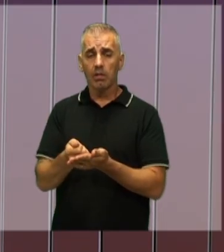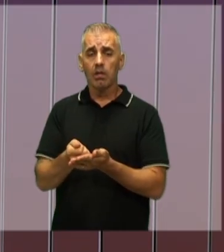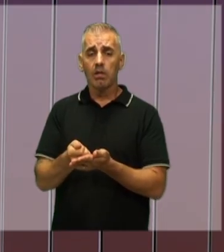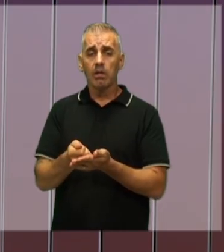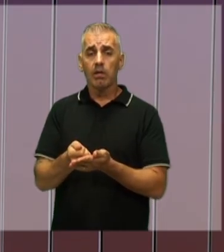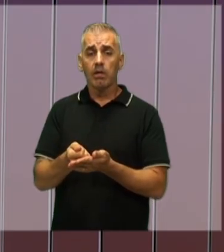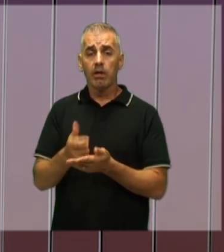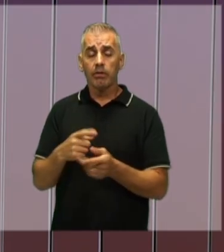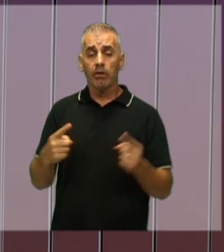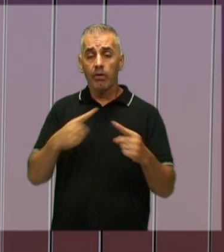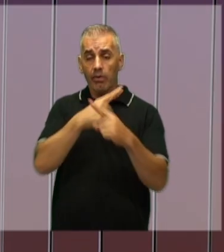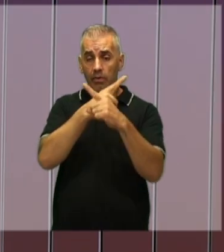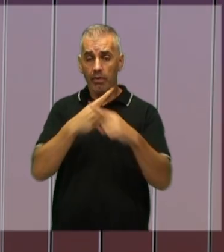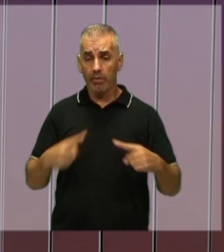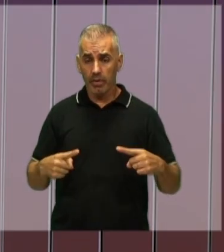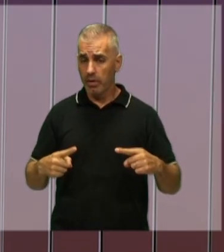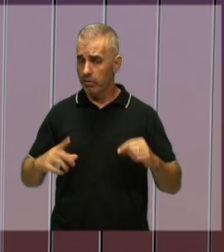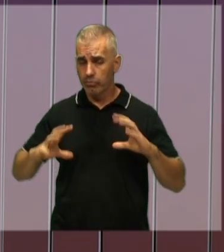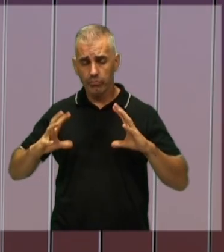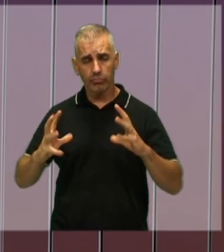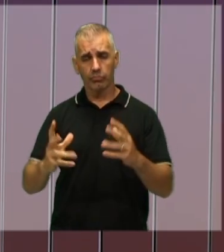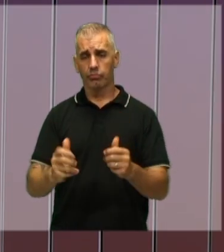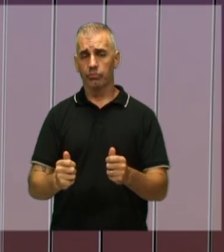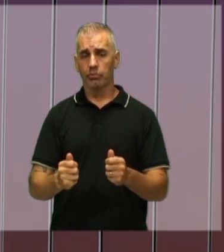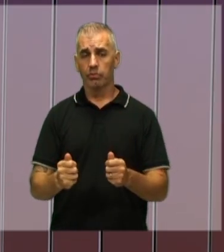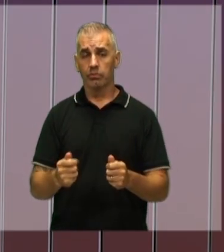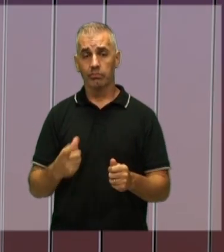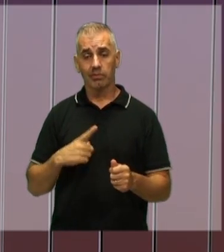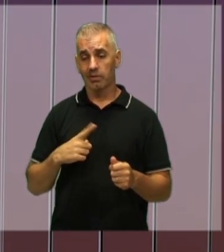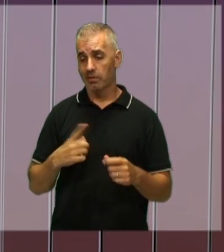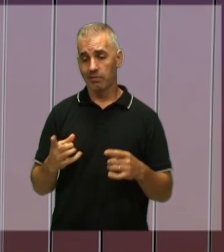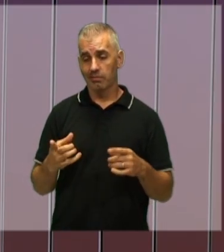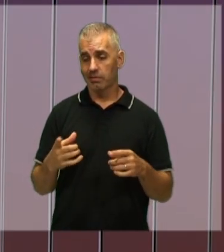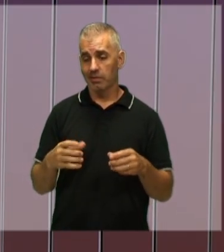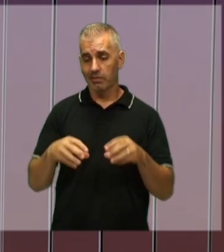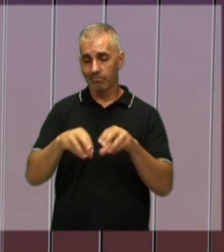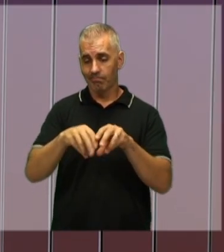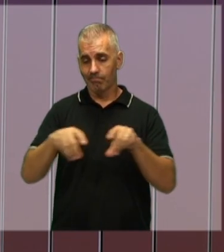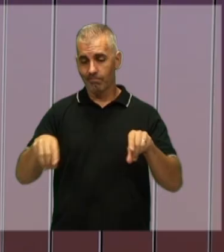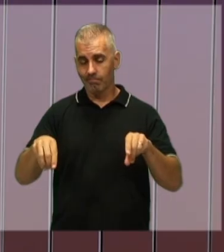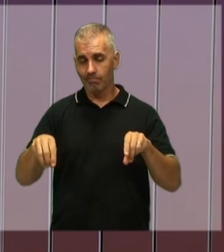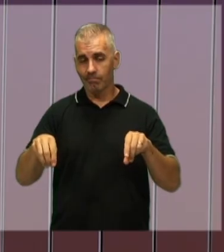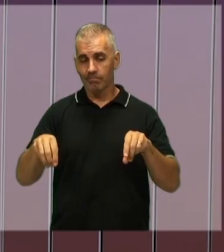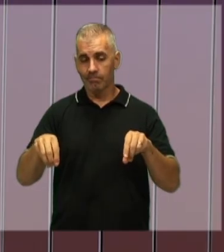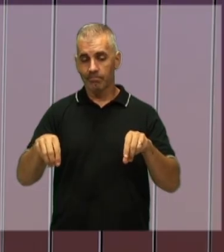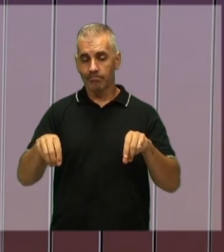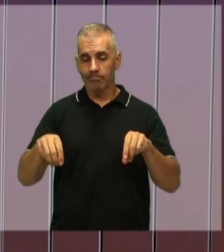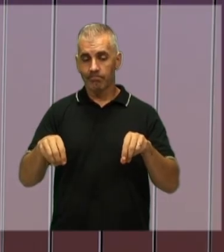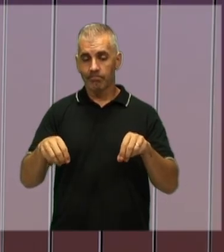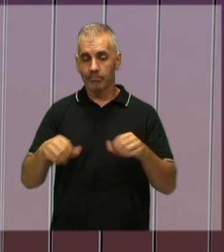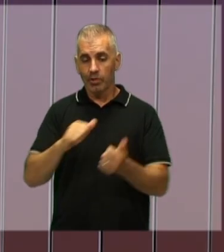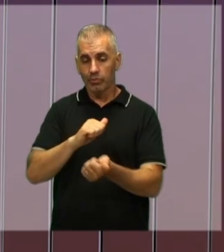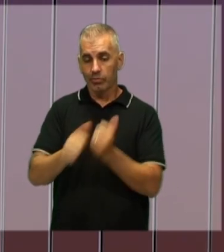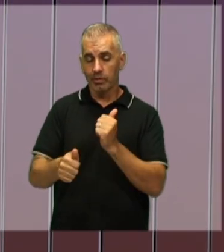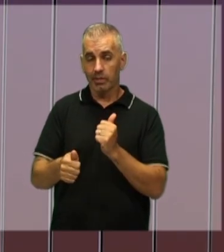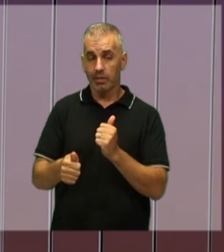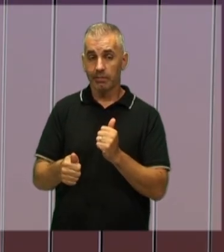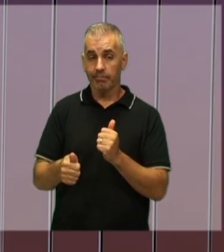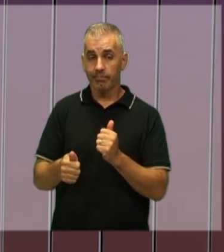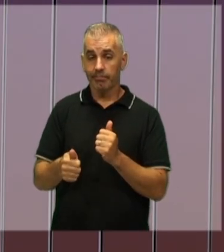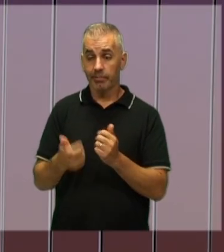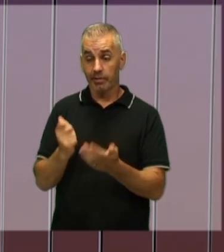o campeonato inteiro, tá? Porque eles não têm campo, tem que alugar o campo. Aí eles contratam